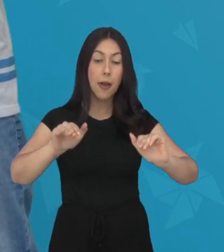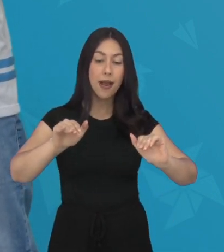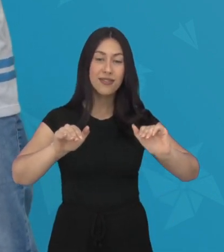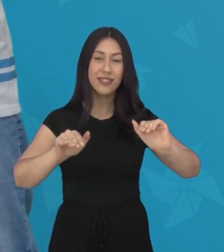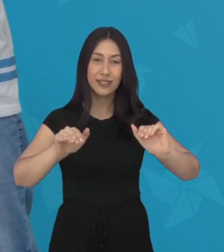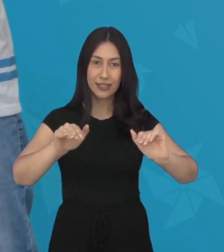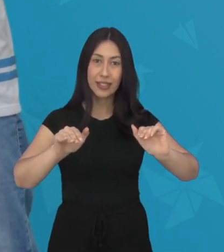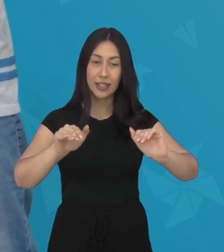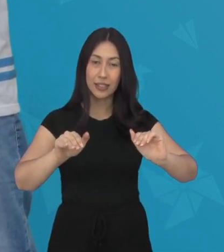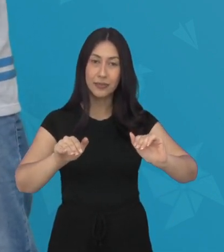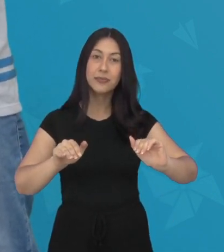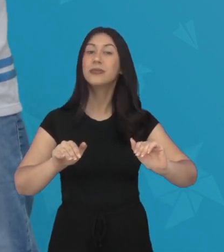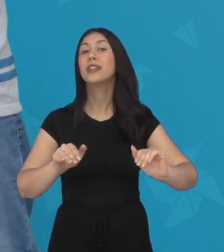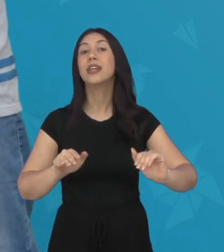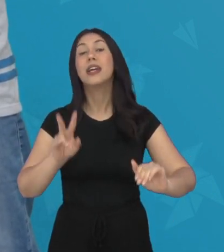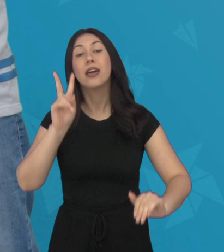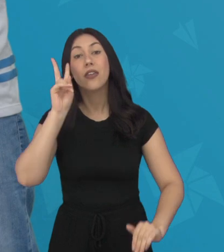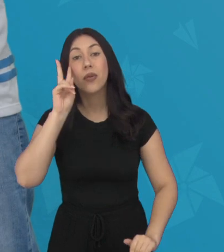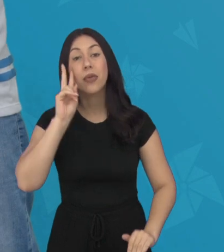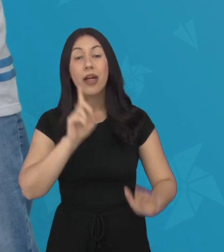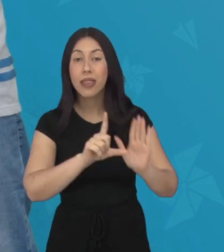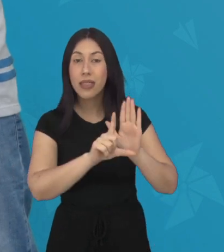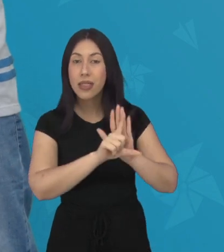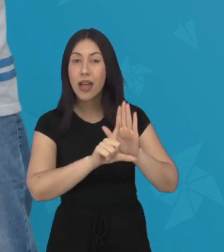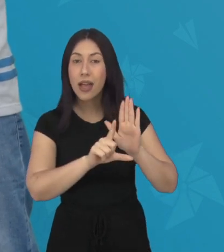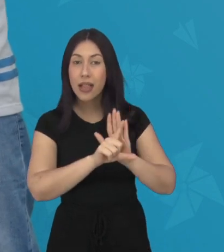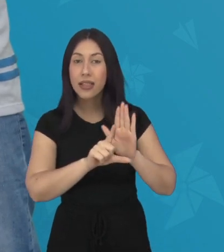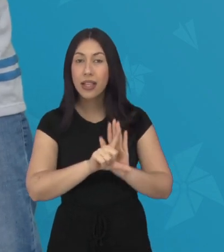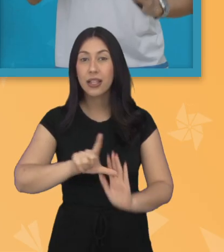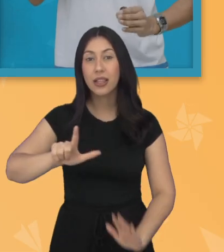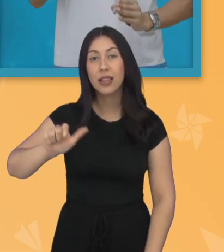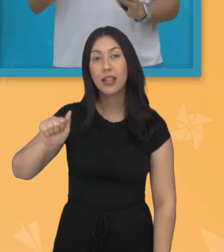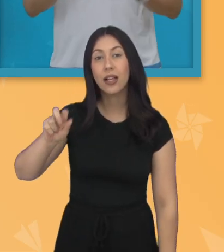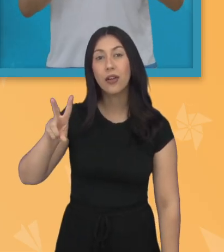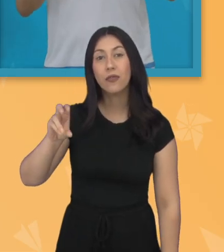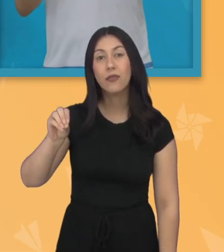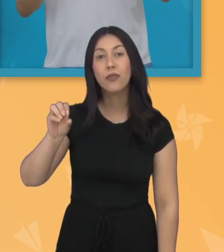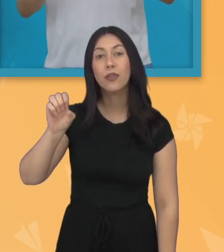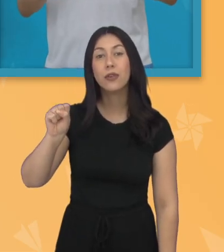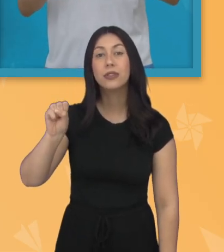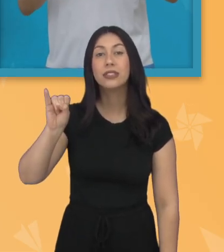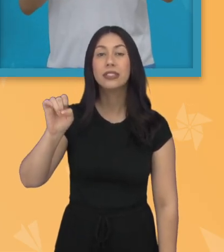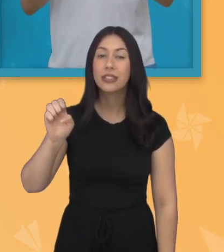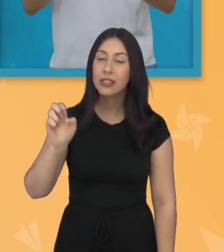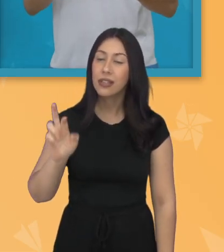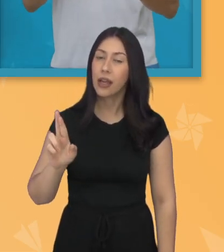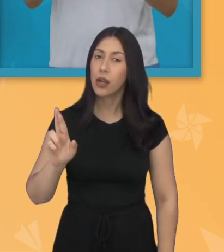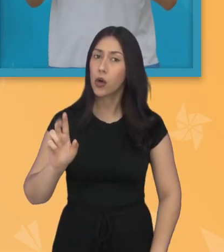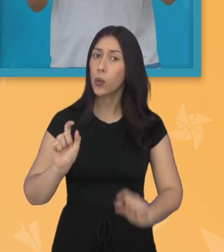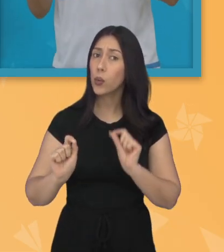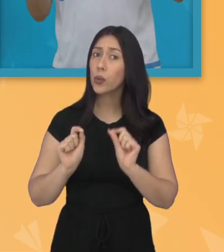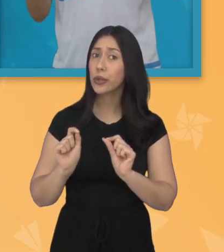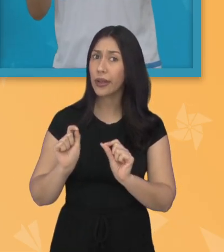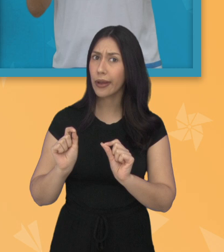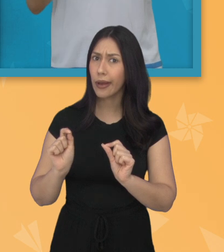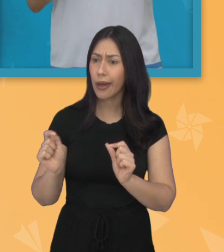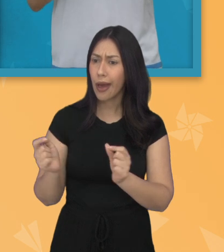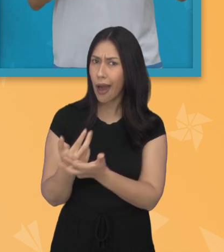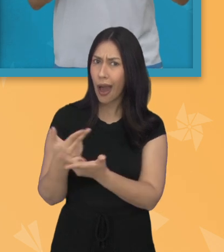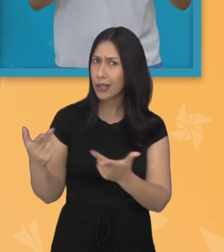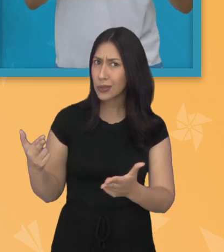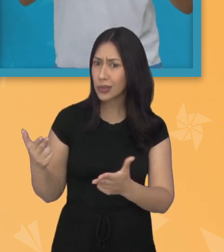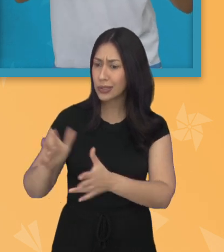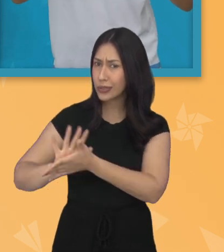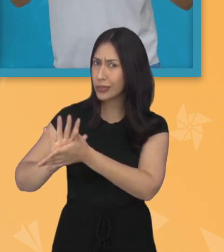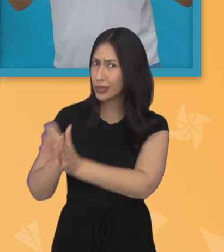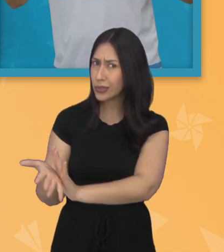ver aqui logo em seguida, novamente, nas leis ponderais, principalmente na lei de Lavoisier, que nada vai se destruir e nada vai se criar. Então, tudo que a gente tem de